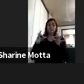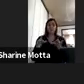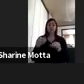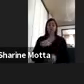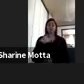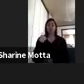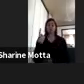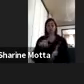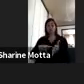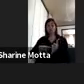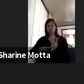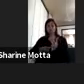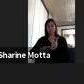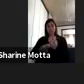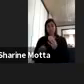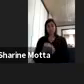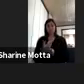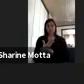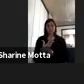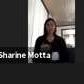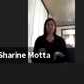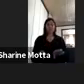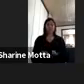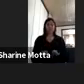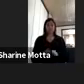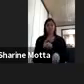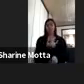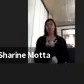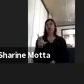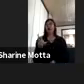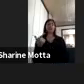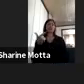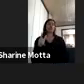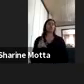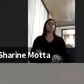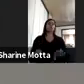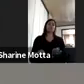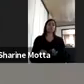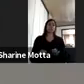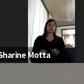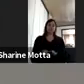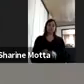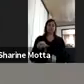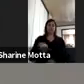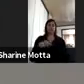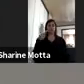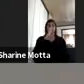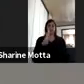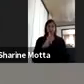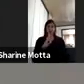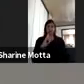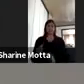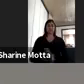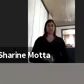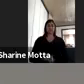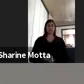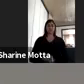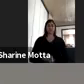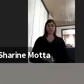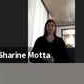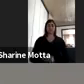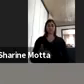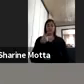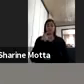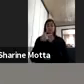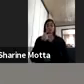desenvolvendo, assim como vários outros sindicatos no Brasil. Falando sobre a realidade